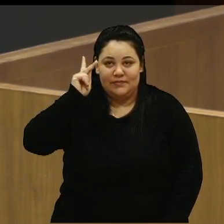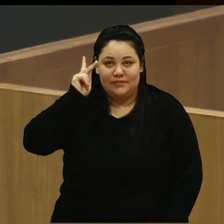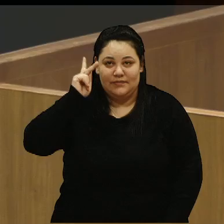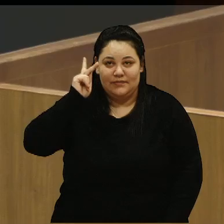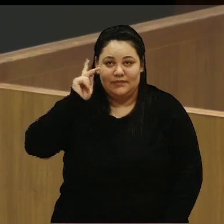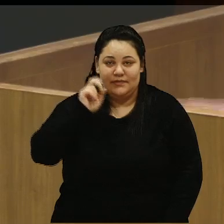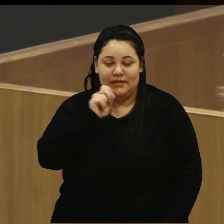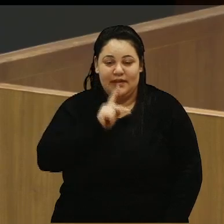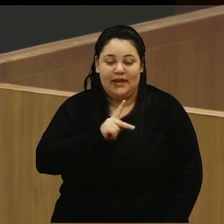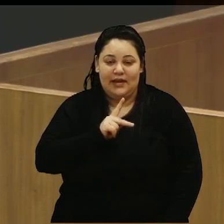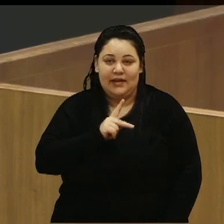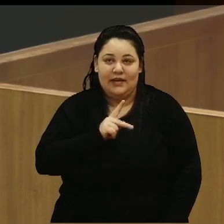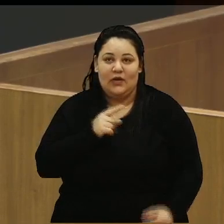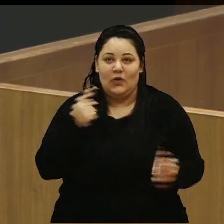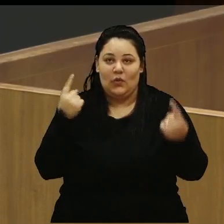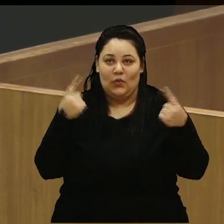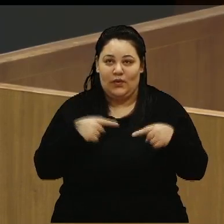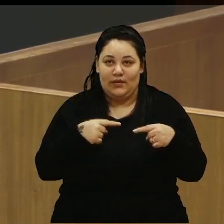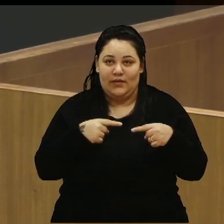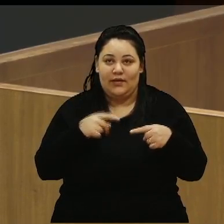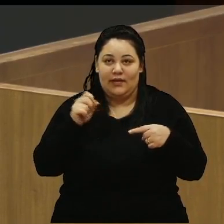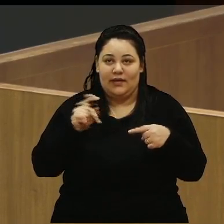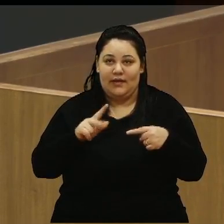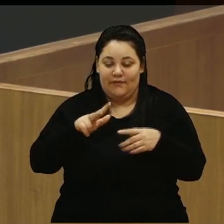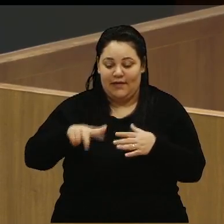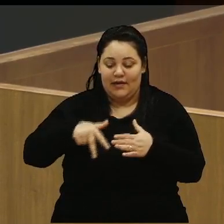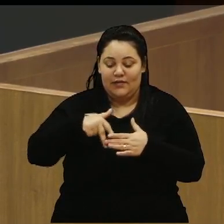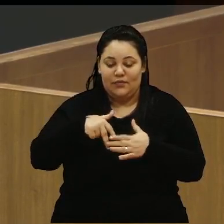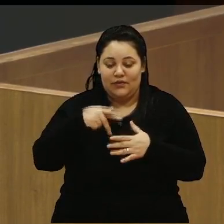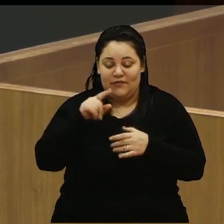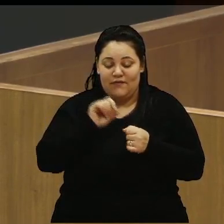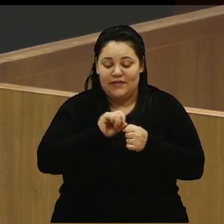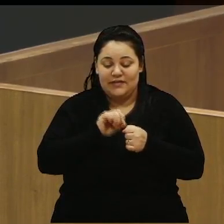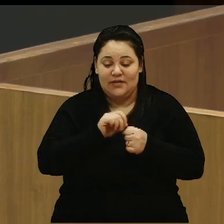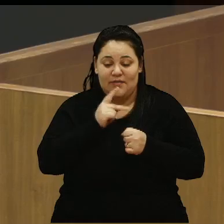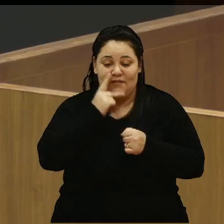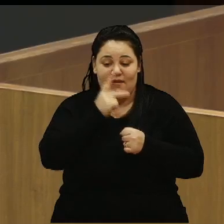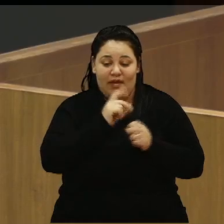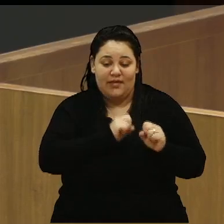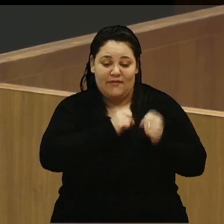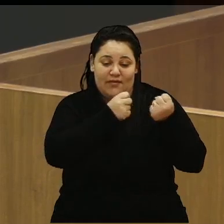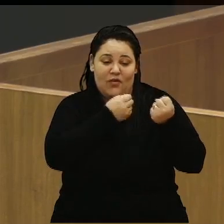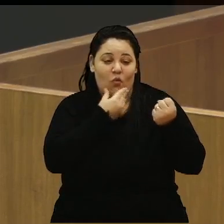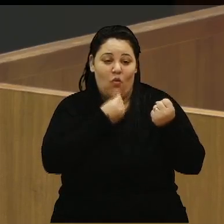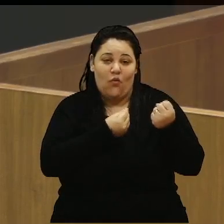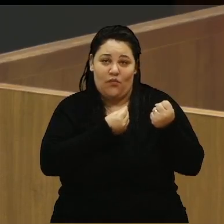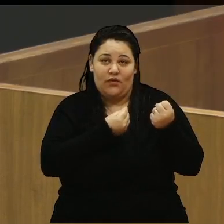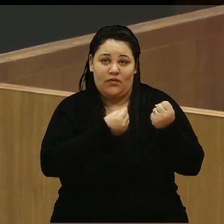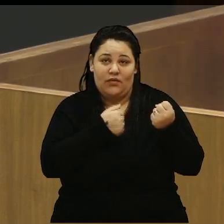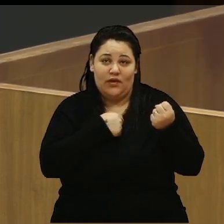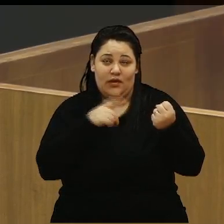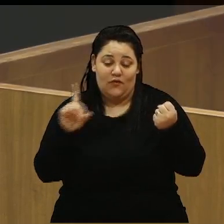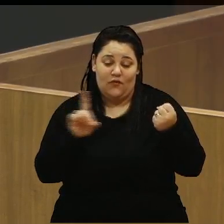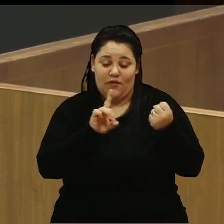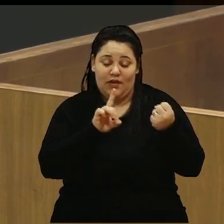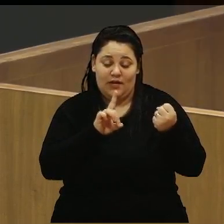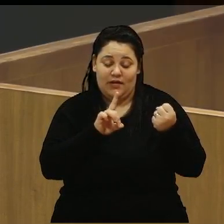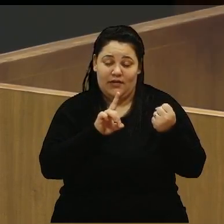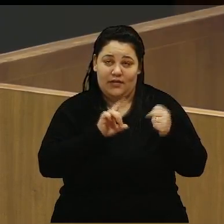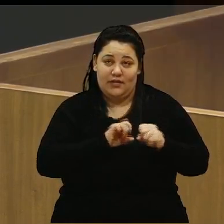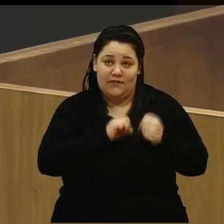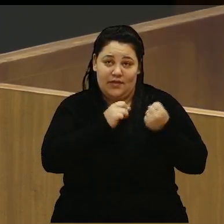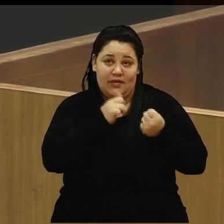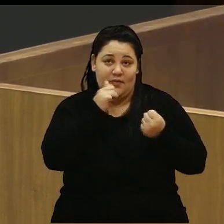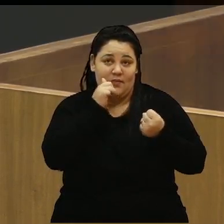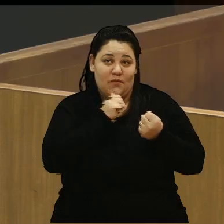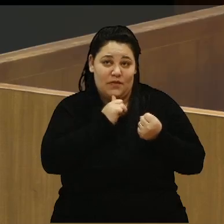rivalizou aqui, quem veio na tribuna fazer uma fala em defesa dos homens? Eu vim falar em defesa das mulheres e dizer que